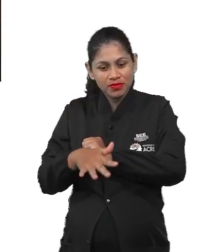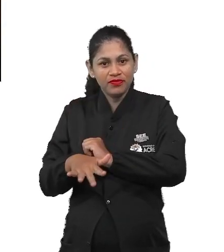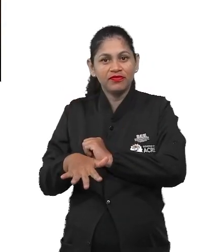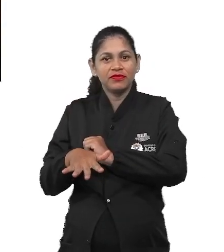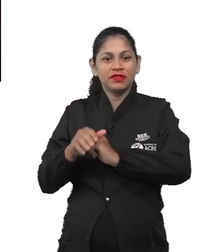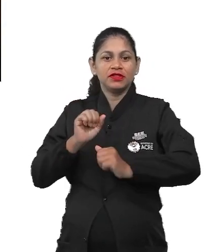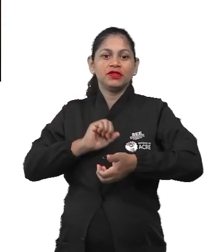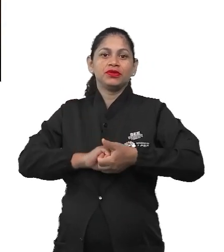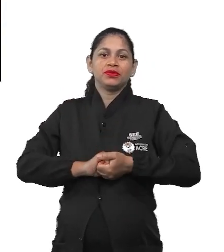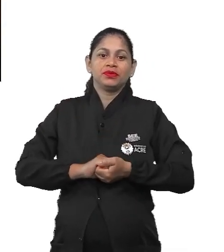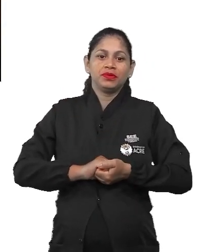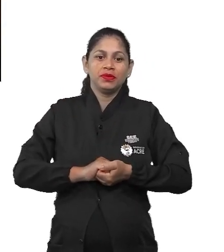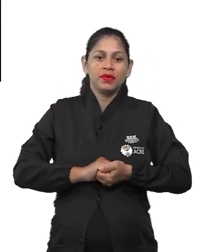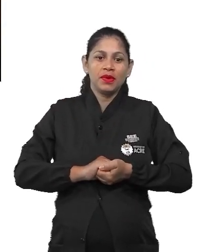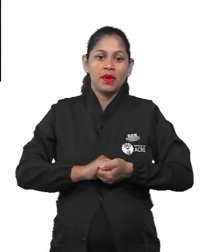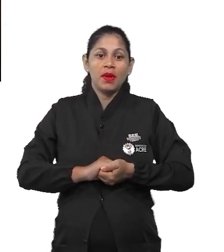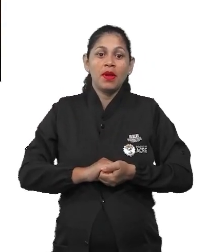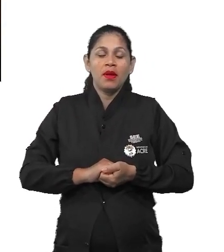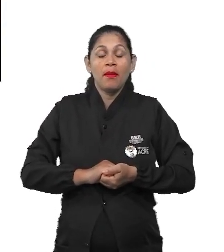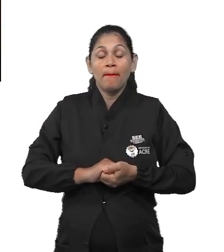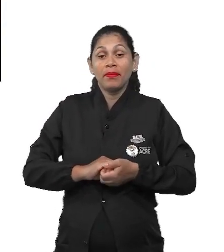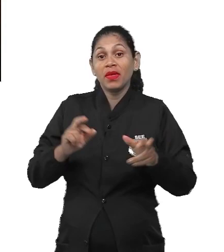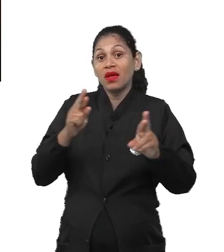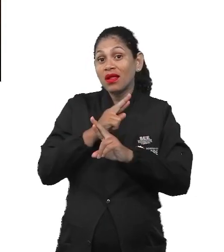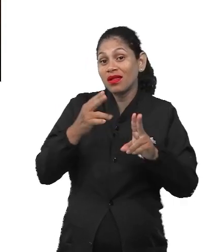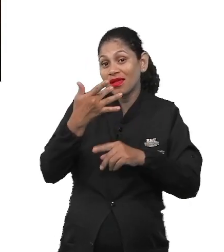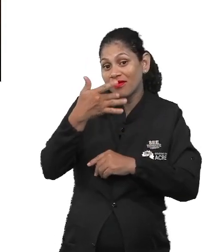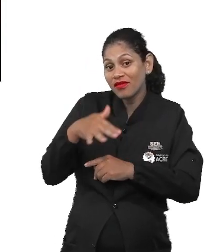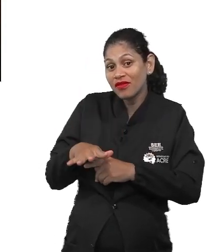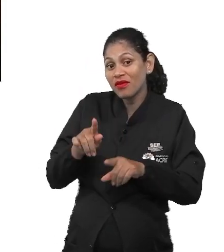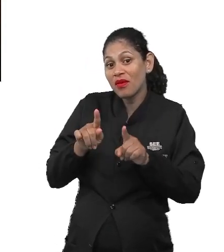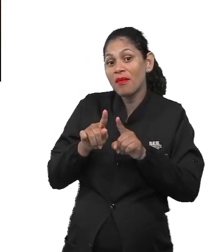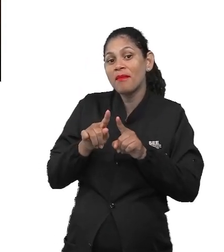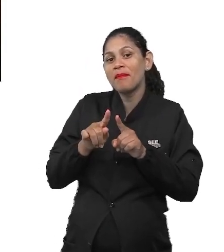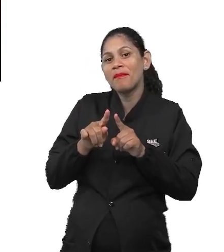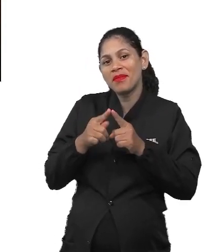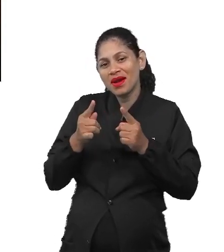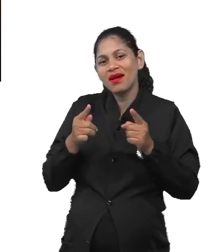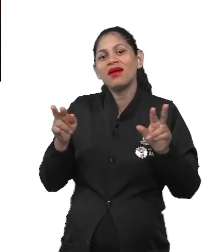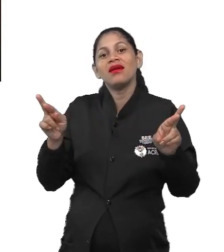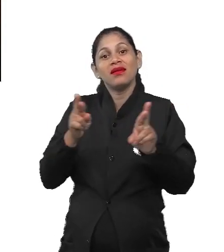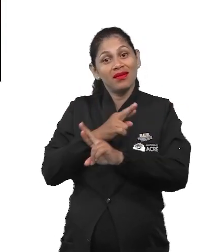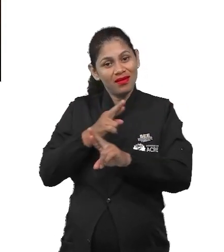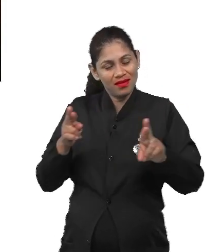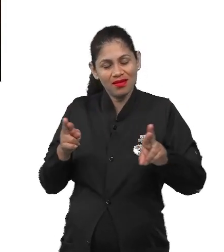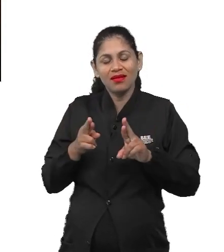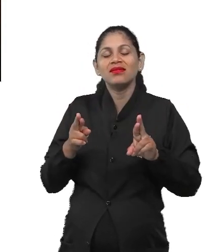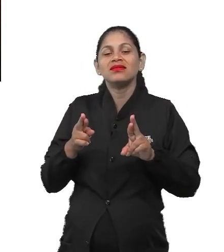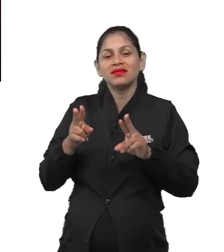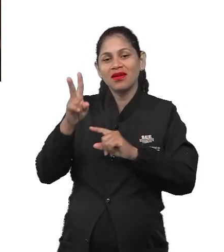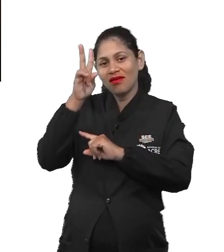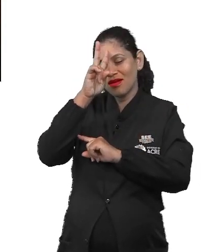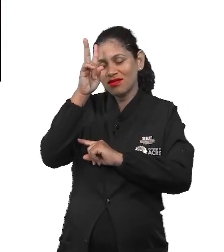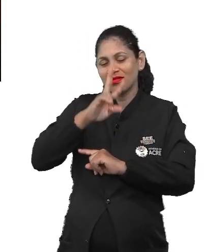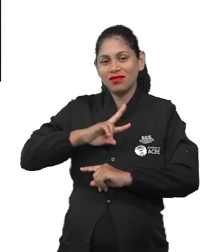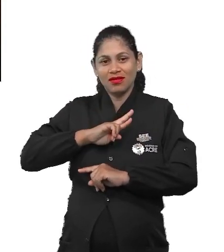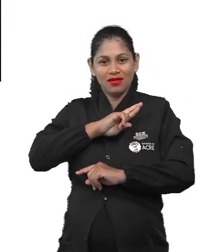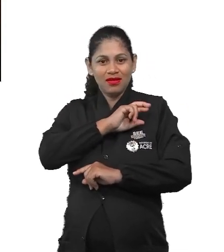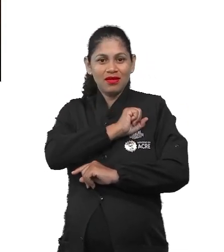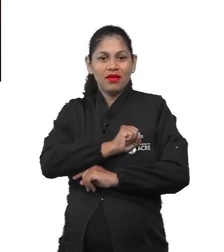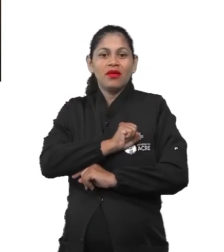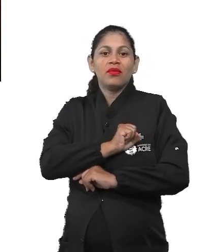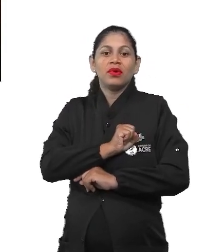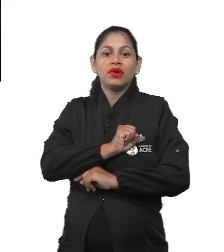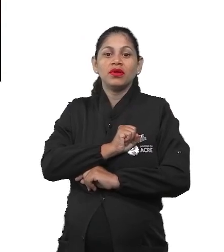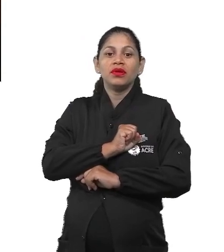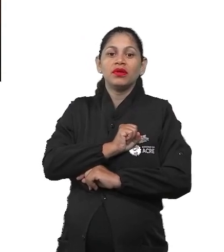filme mais infantil, porém ele é relacionado à história de Romeu e Julieta. E nós temos The Merchant of Venice,